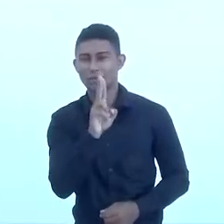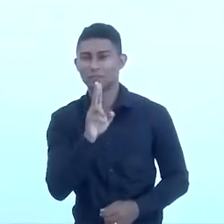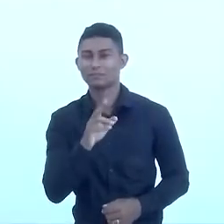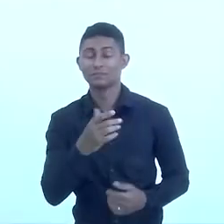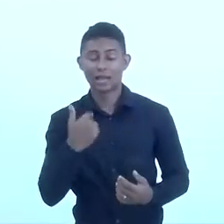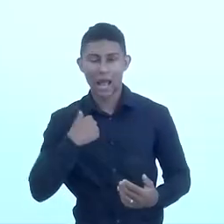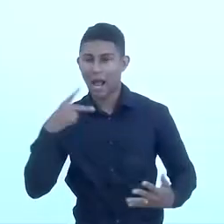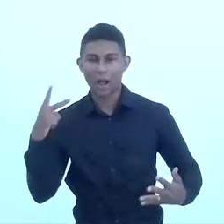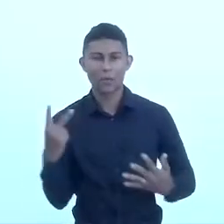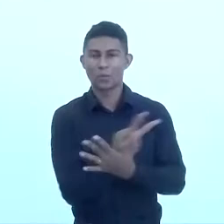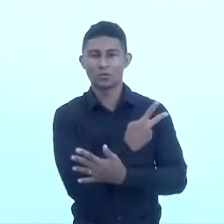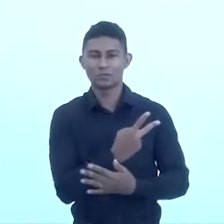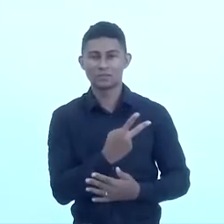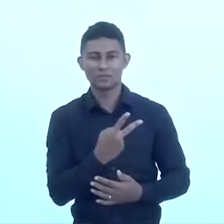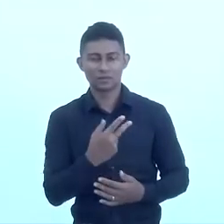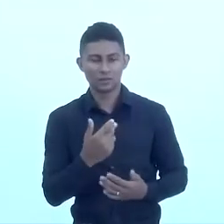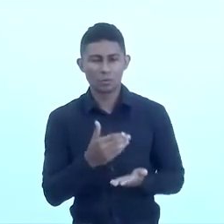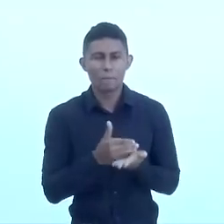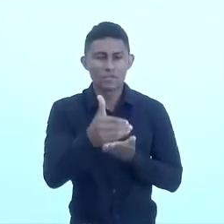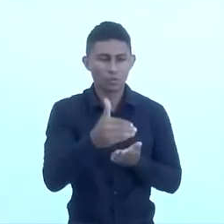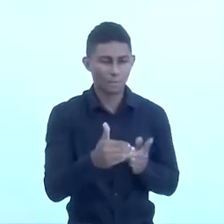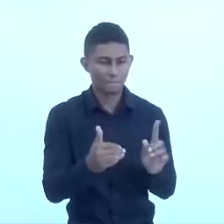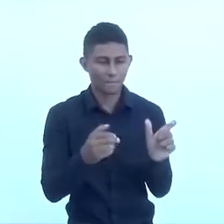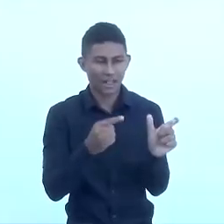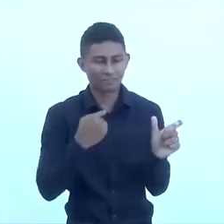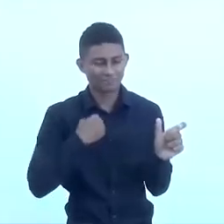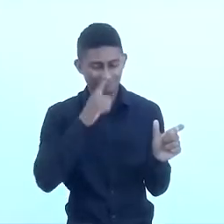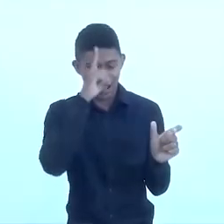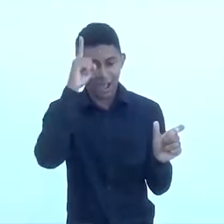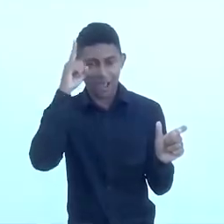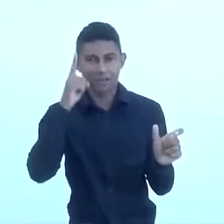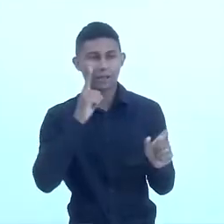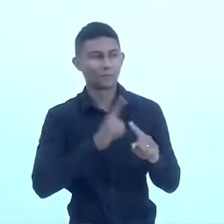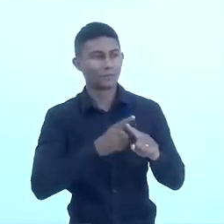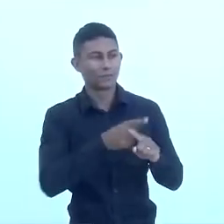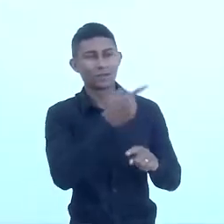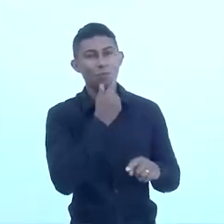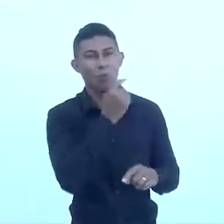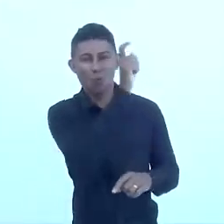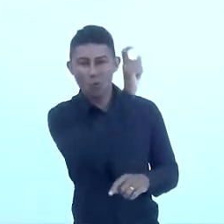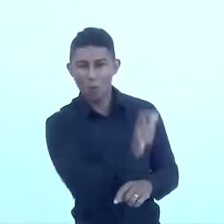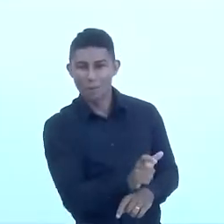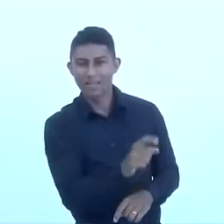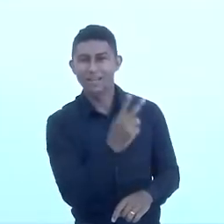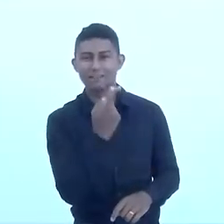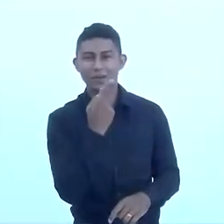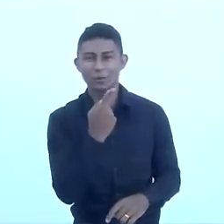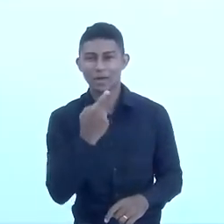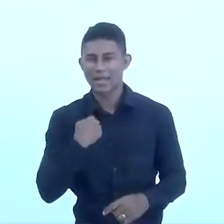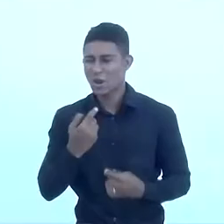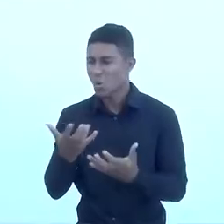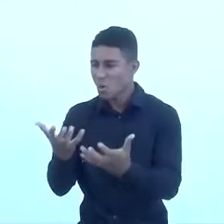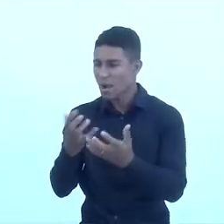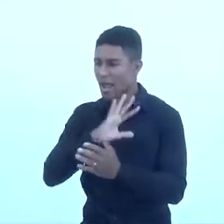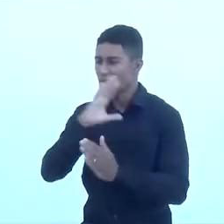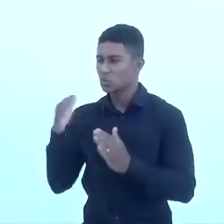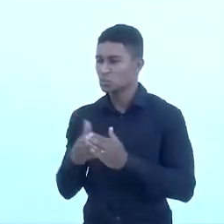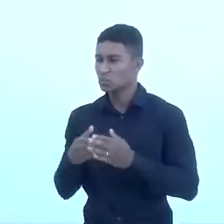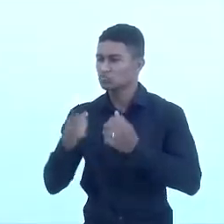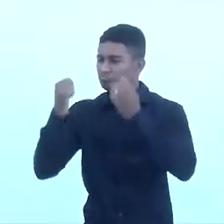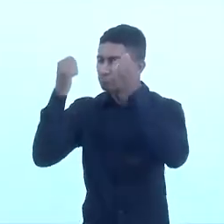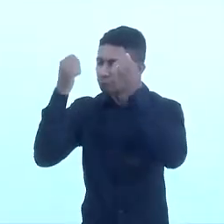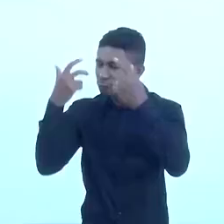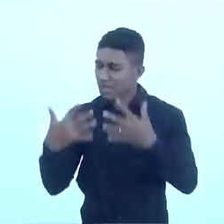Outro dia que me ocorreu a verdadeira origem dos trinques. Ele falava assim, quero tudo muito